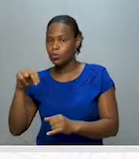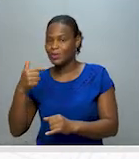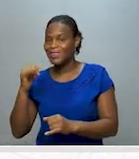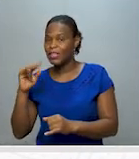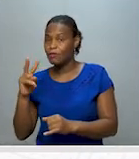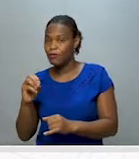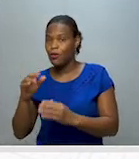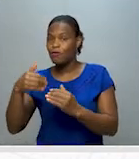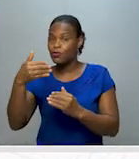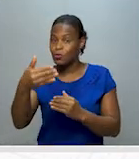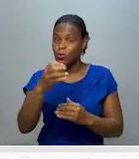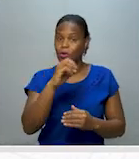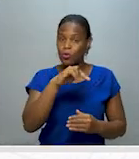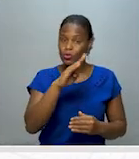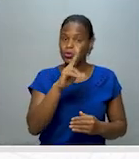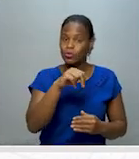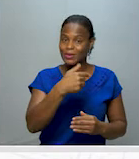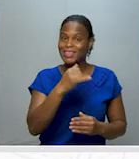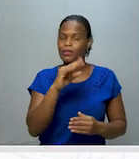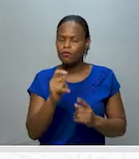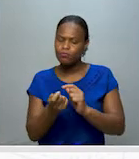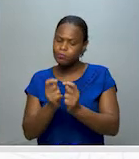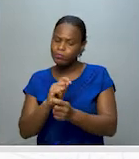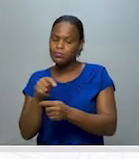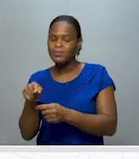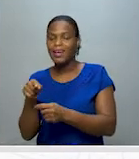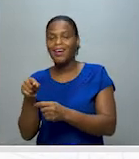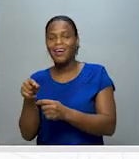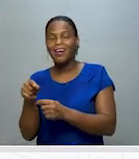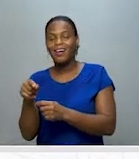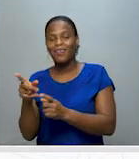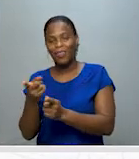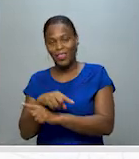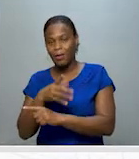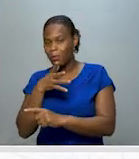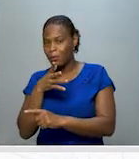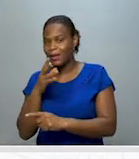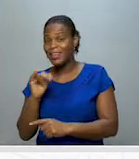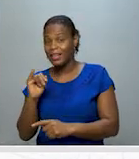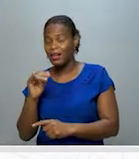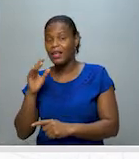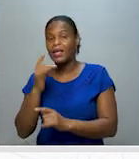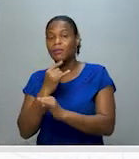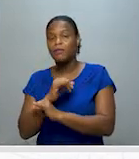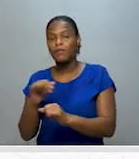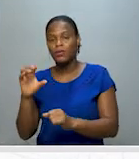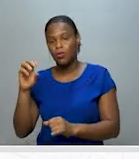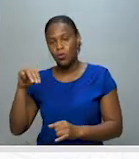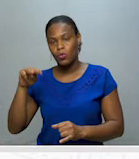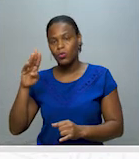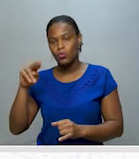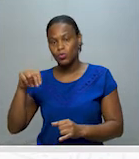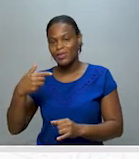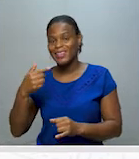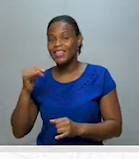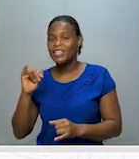conjuntivo. Você tem futuro do conjuntivo, aí já muda um pouquinho, passa para o discurso contrário como imperfeito do